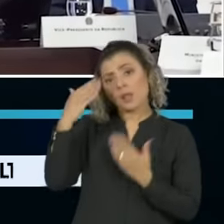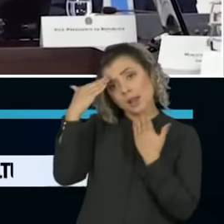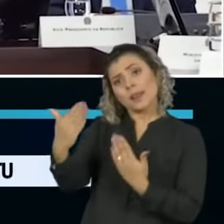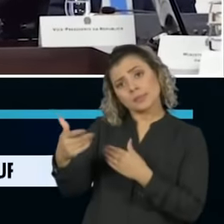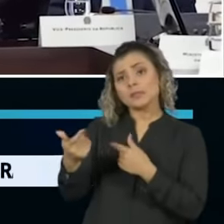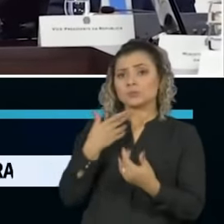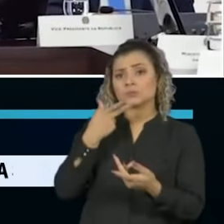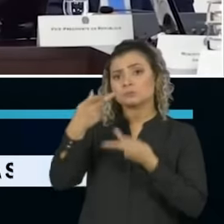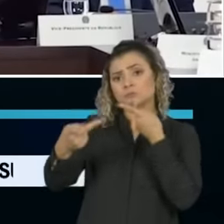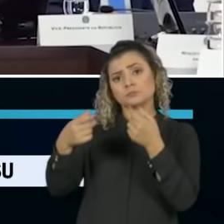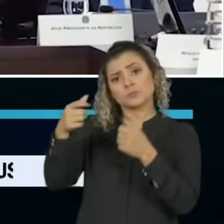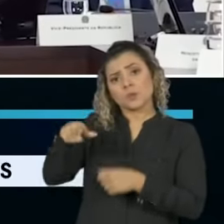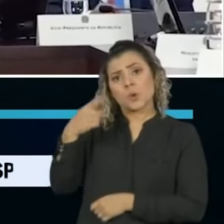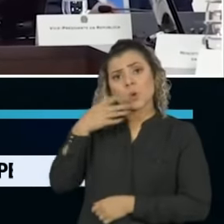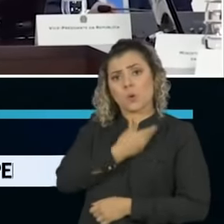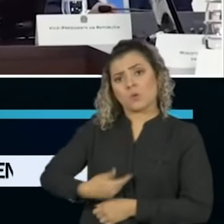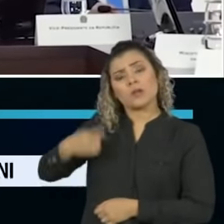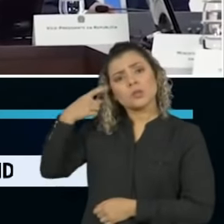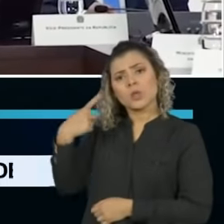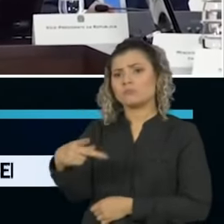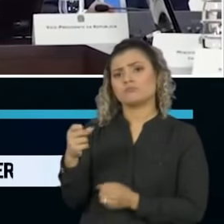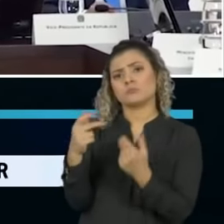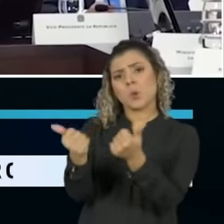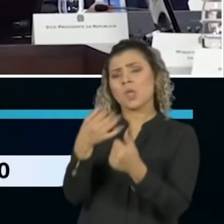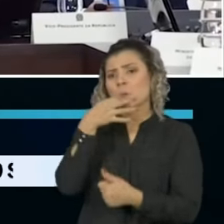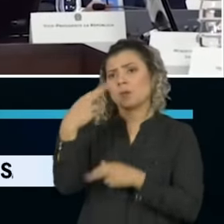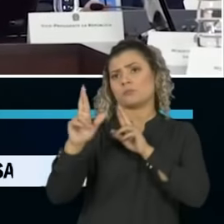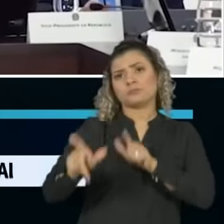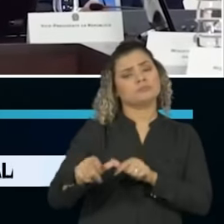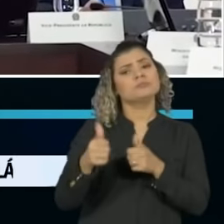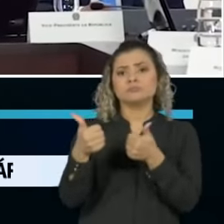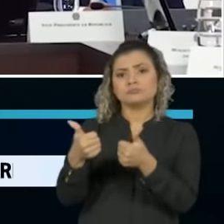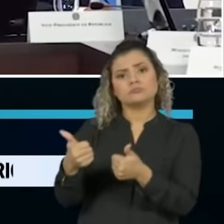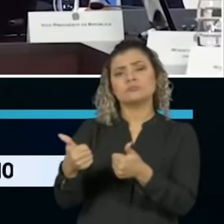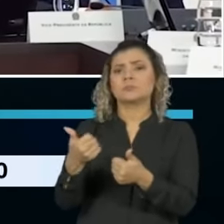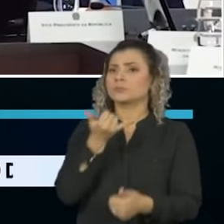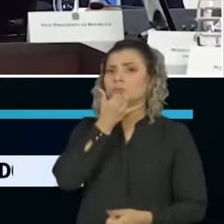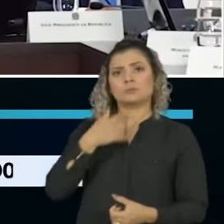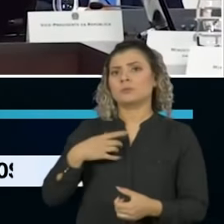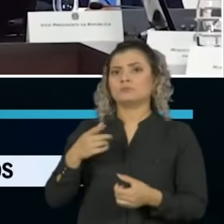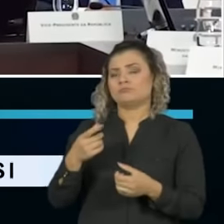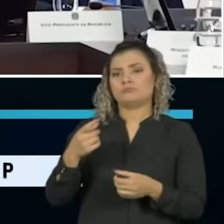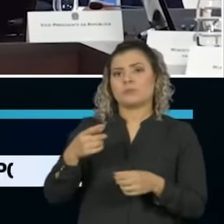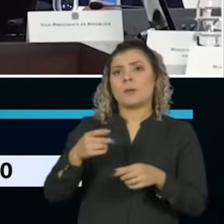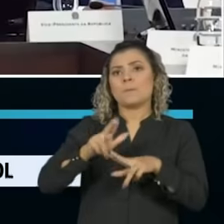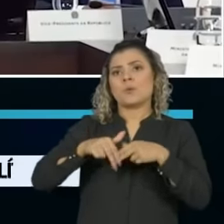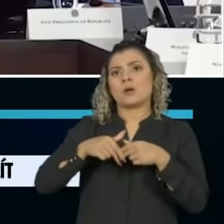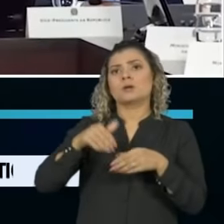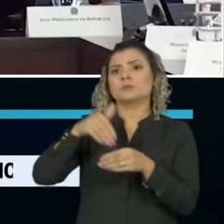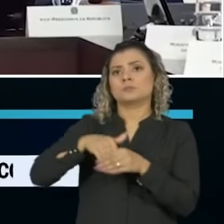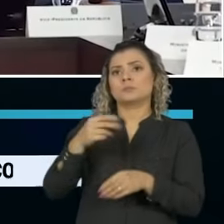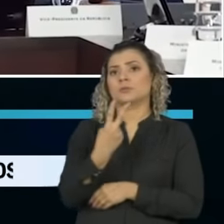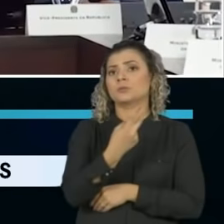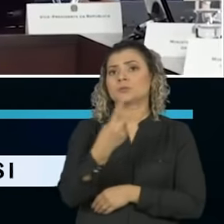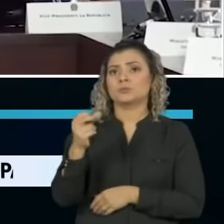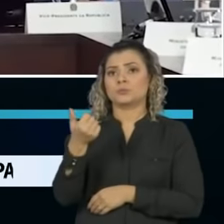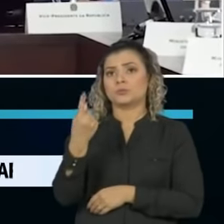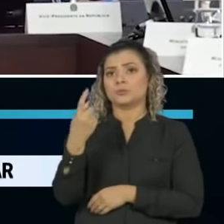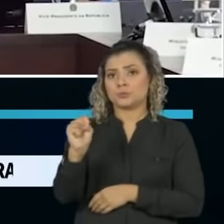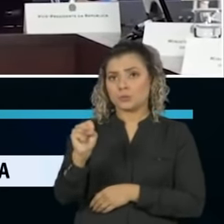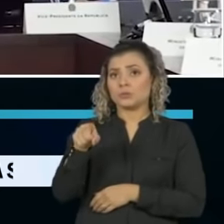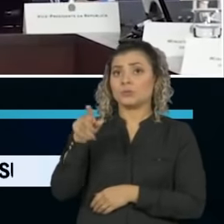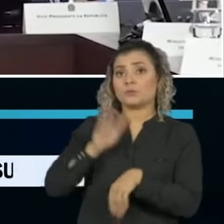palavras, senhor governador. Completamente diferente e dissociada por ocasião das eleições de 2018,